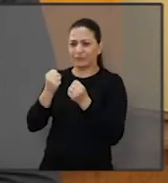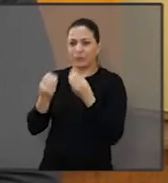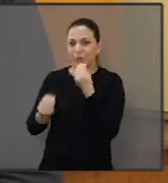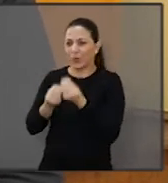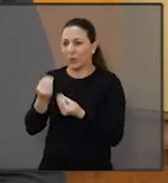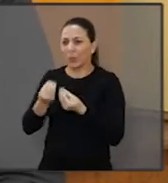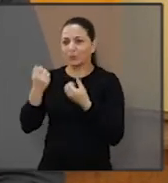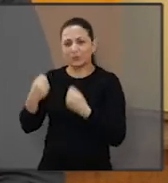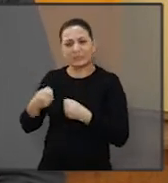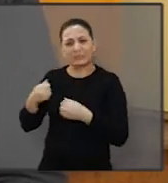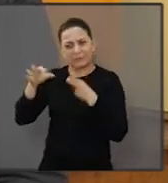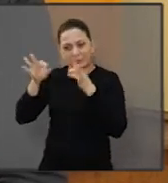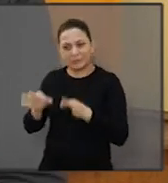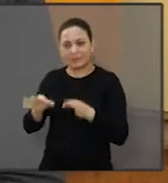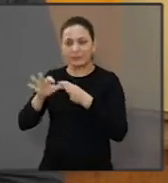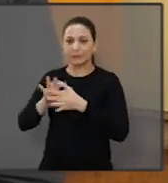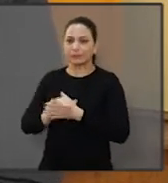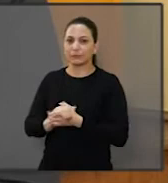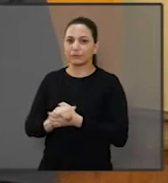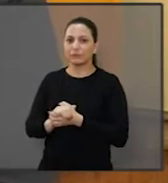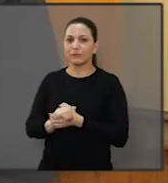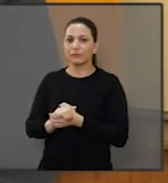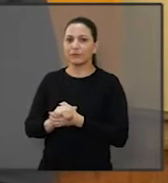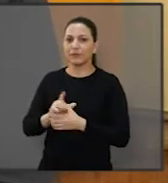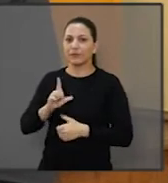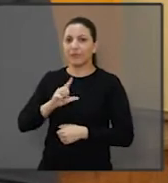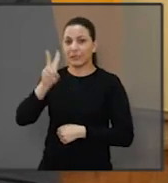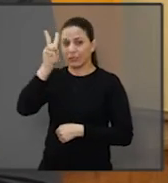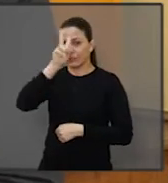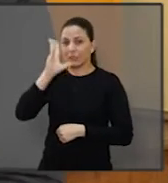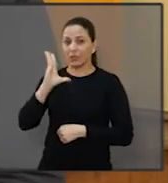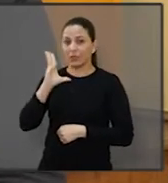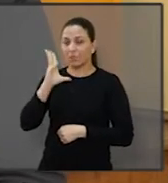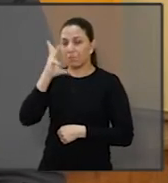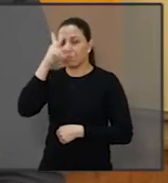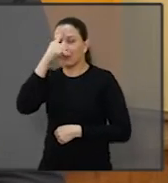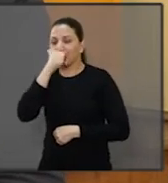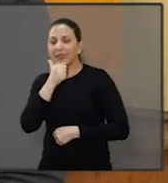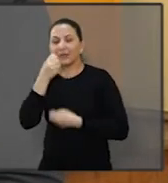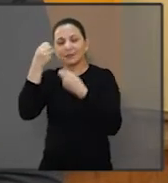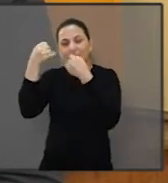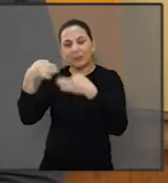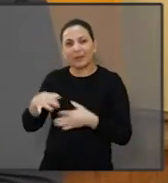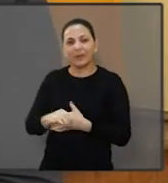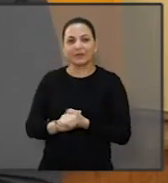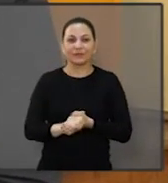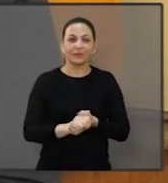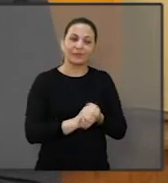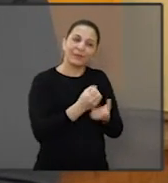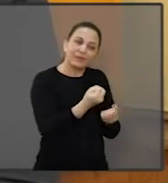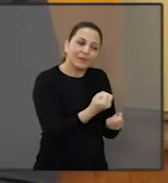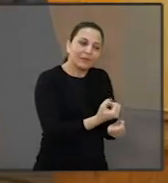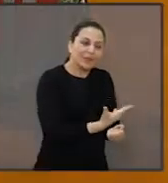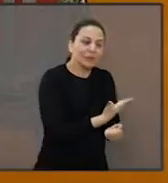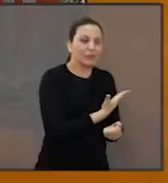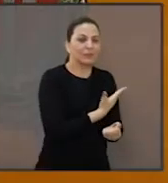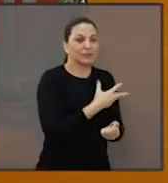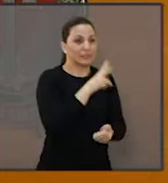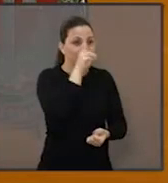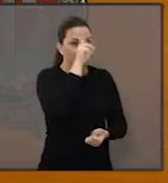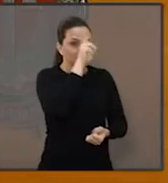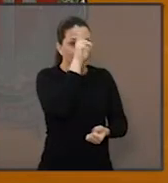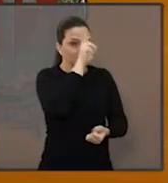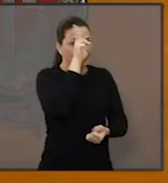essa bola, era para ter acertado. Mas, no fim, a gente tem essa história bonita para contar, né? Que emocionante,